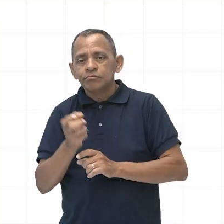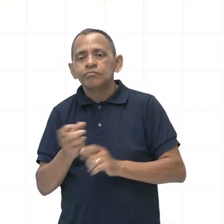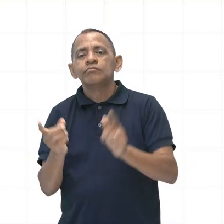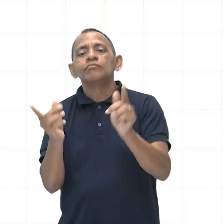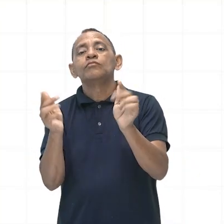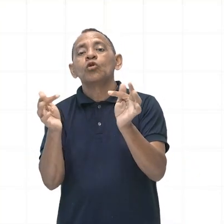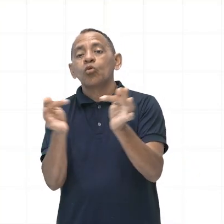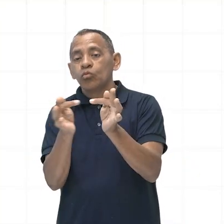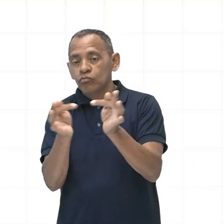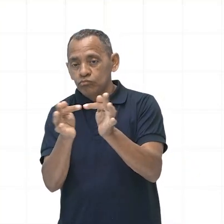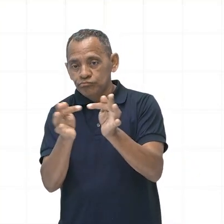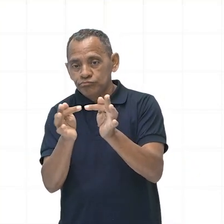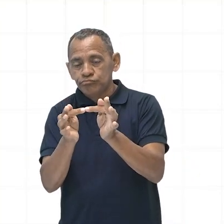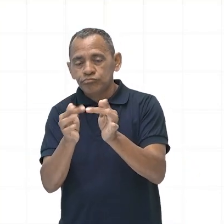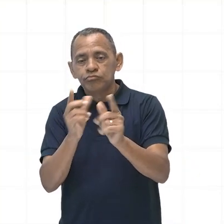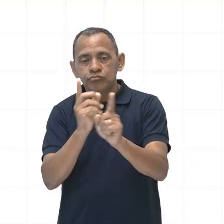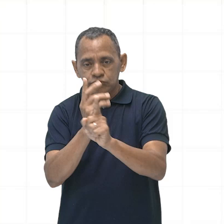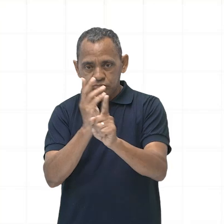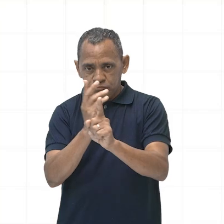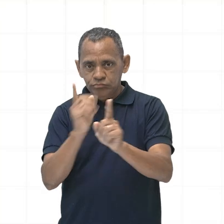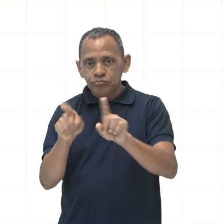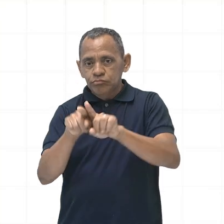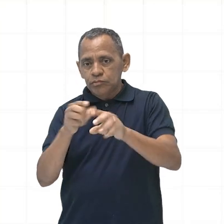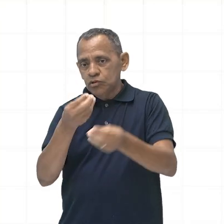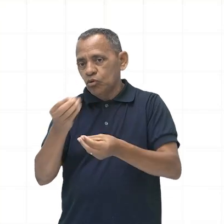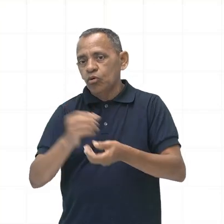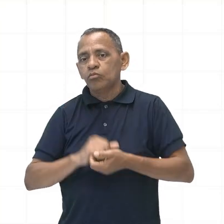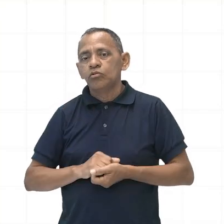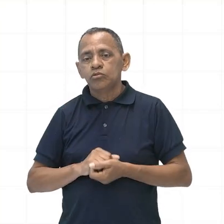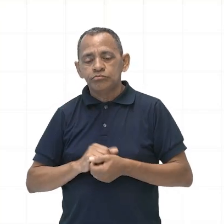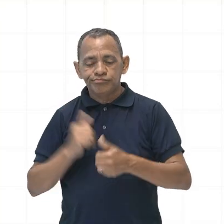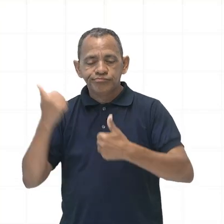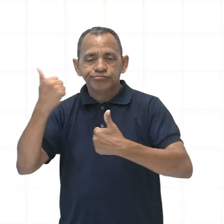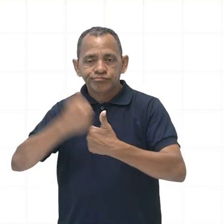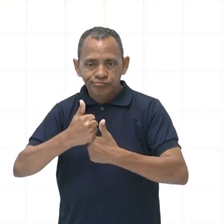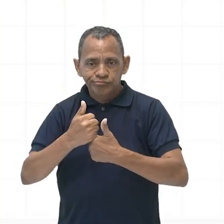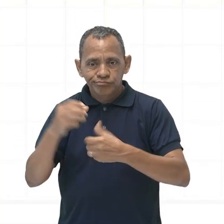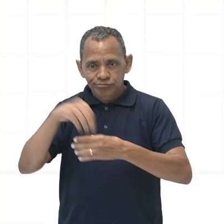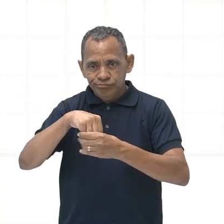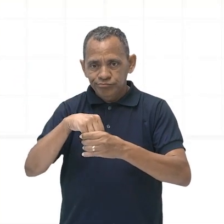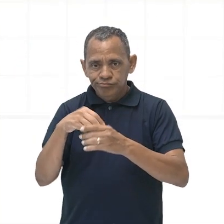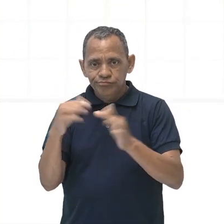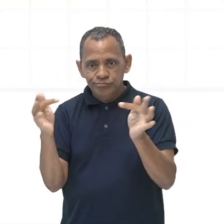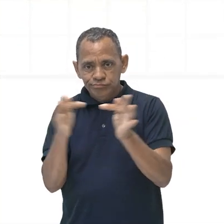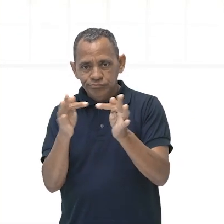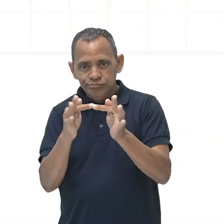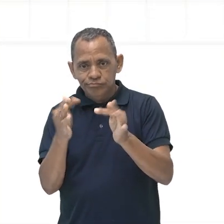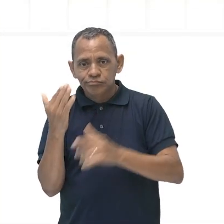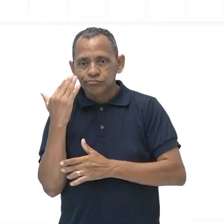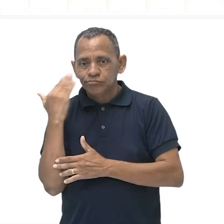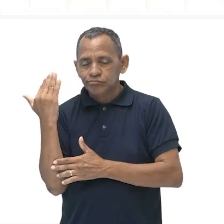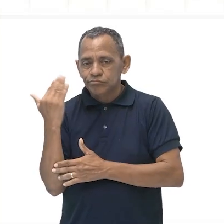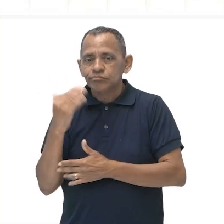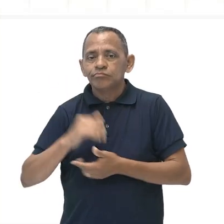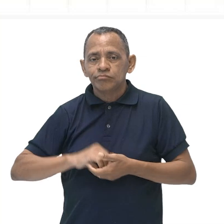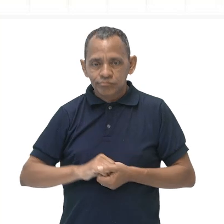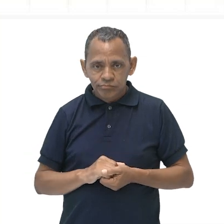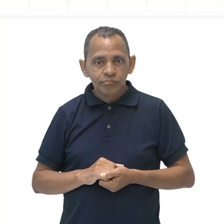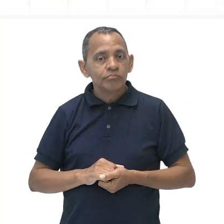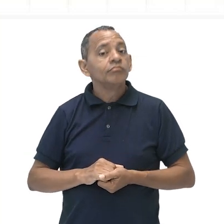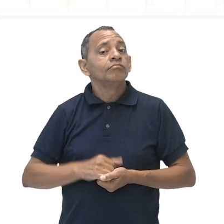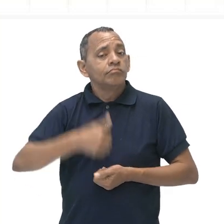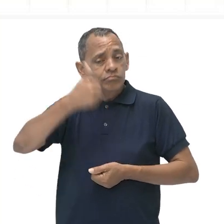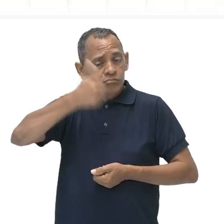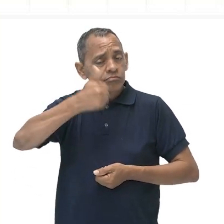função, eu substituo esse valor que eu quero na função. Olha um exemplo. Isso vale tanto para a função do primeiro